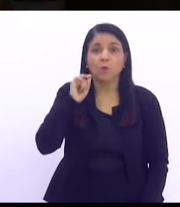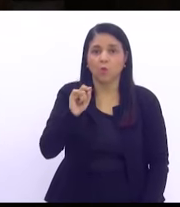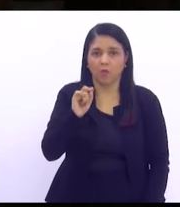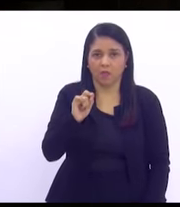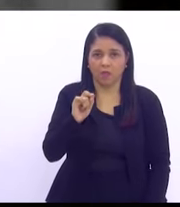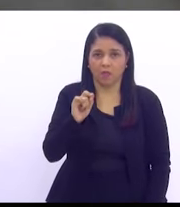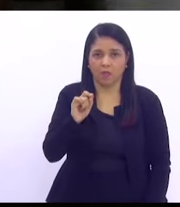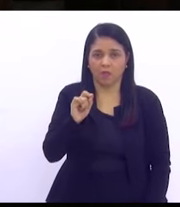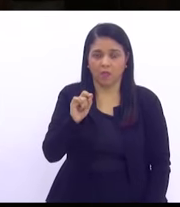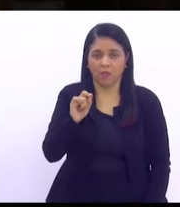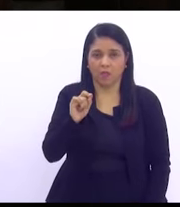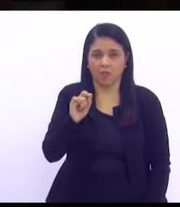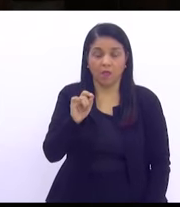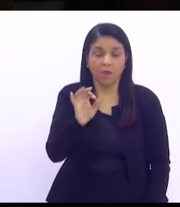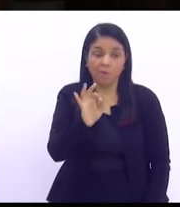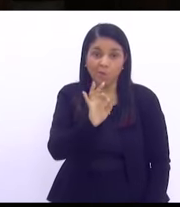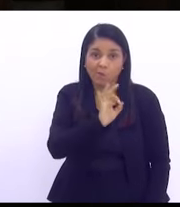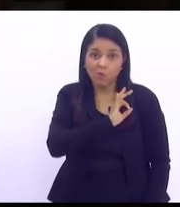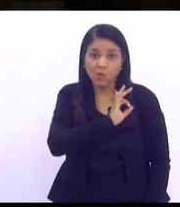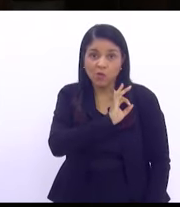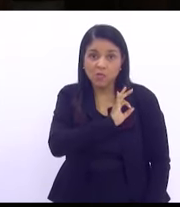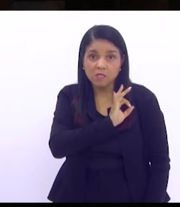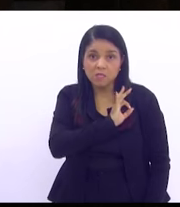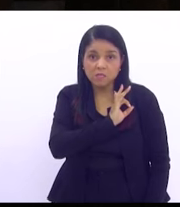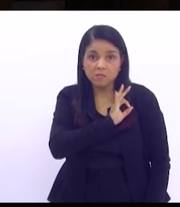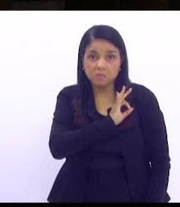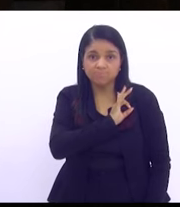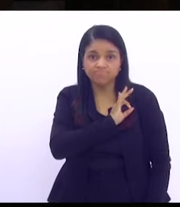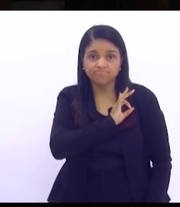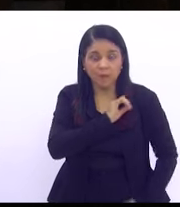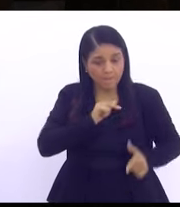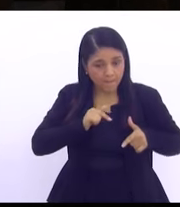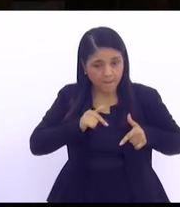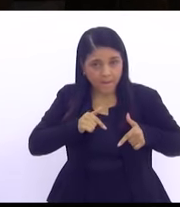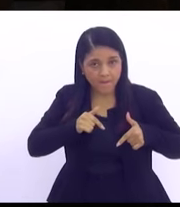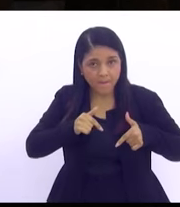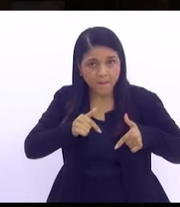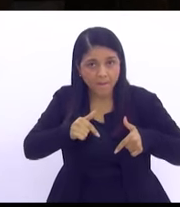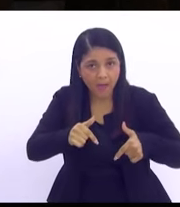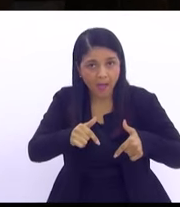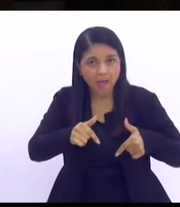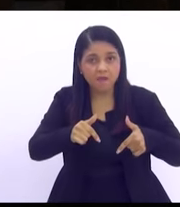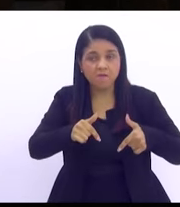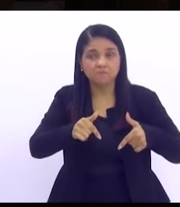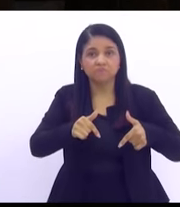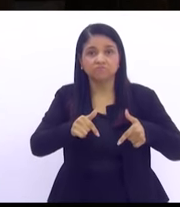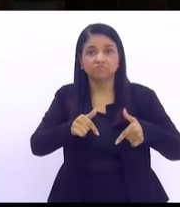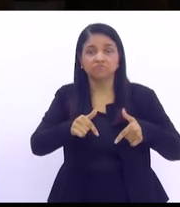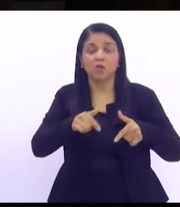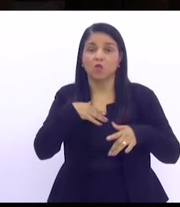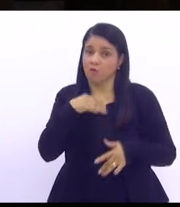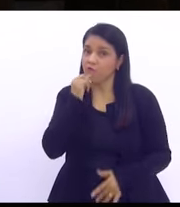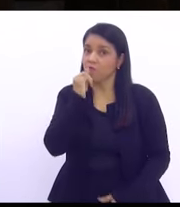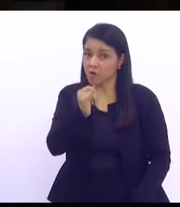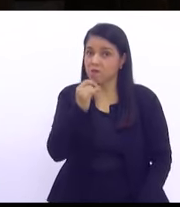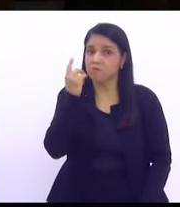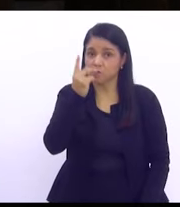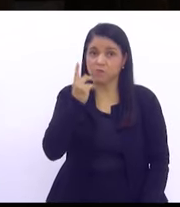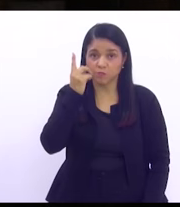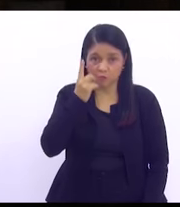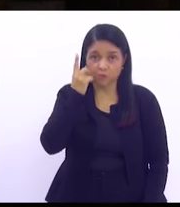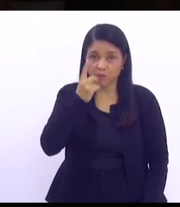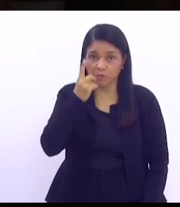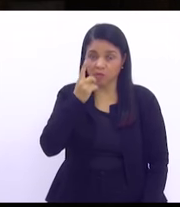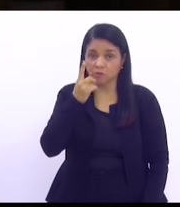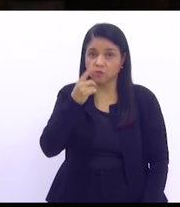não é a nossa polícia hoje ainda está, como se diz, enxugando gelo, como eu falei até para um parlamentar, para um deputado, ele falou,